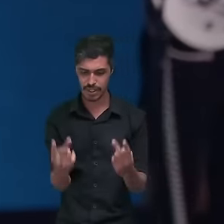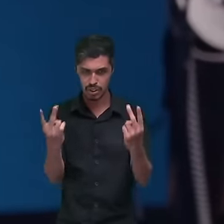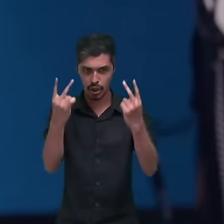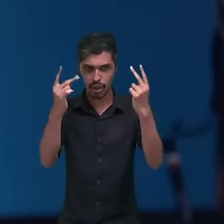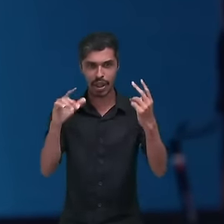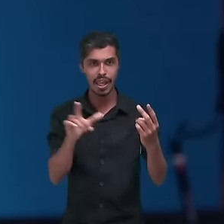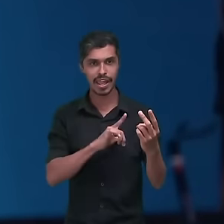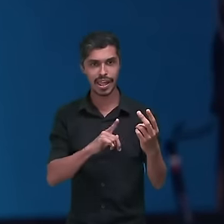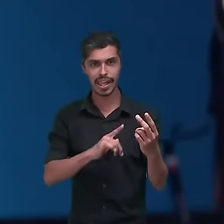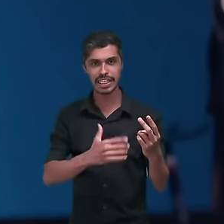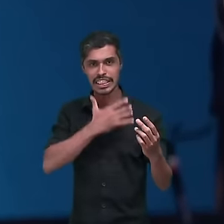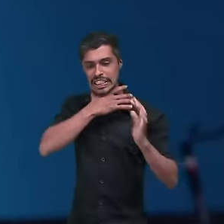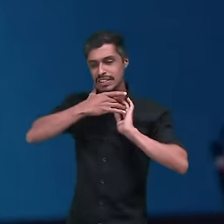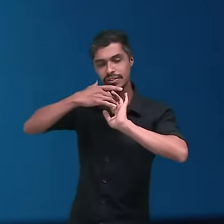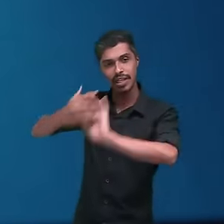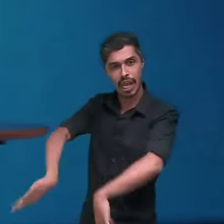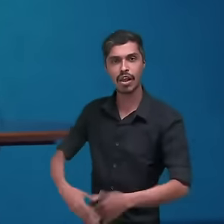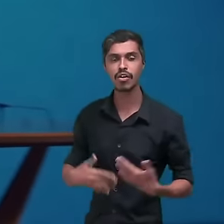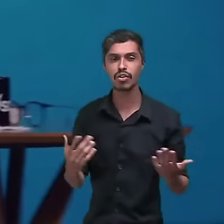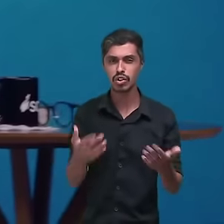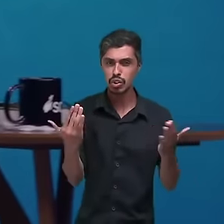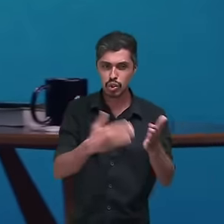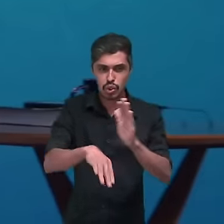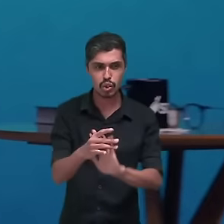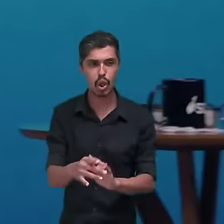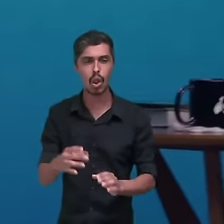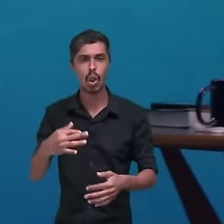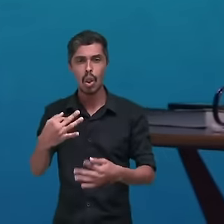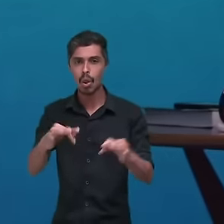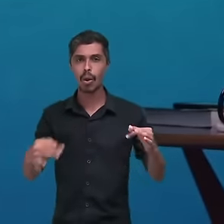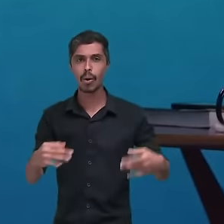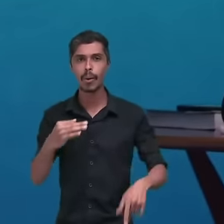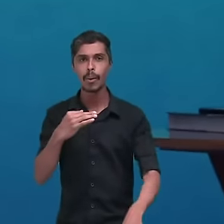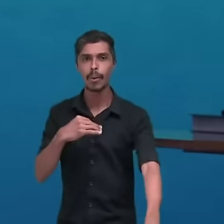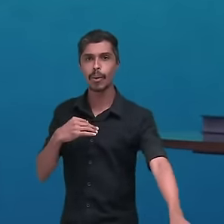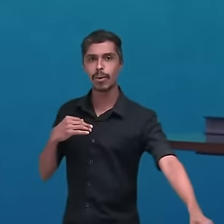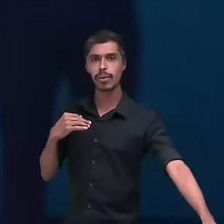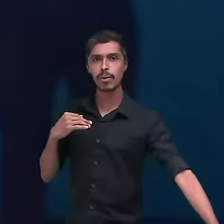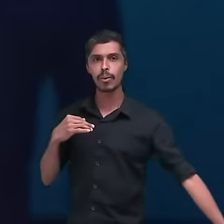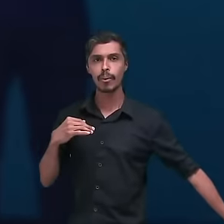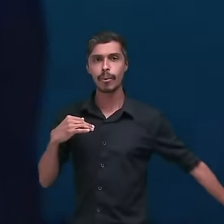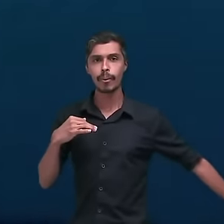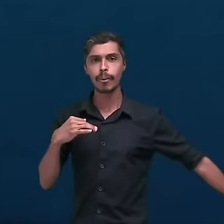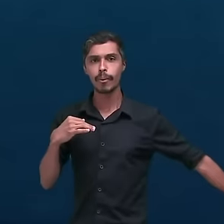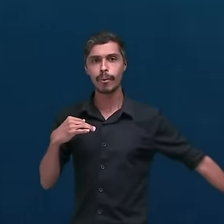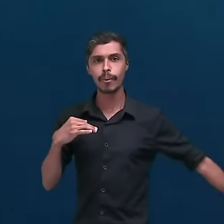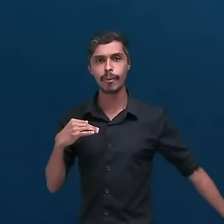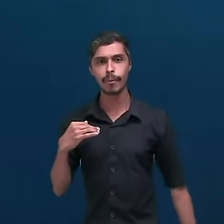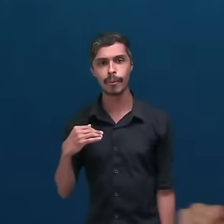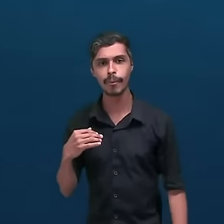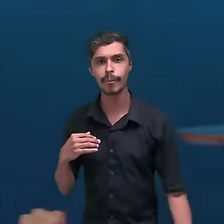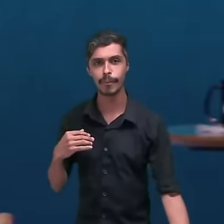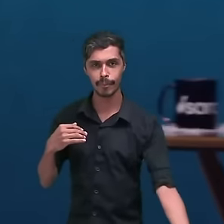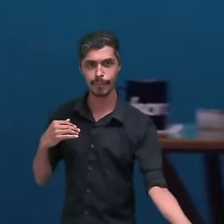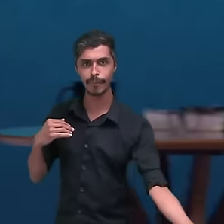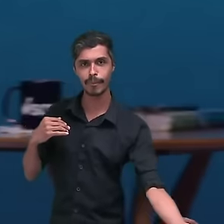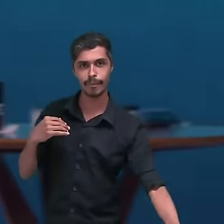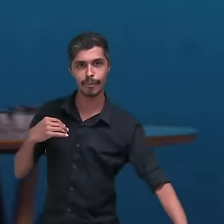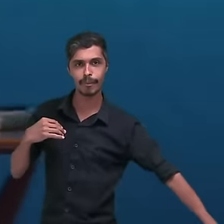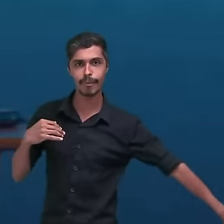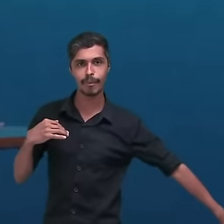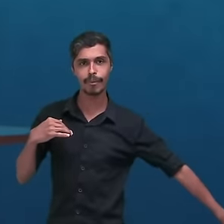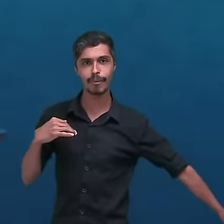vai colocar na prosperidade, lo vai tirar da doença, lo vai colocar na cura. Você vai mudar o nível da pessoa que está de tu lado.